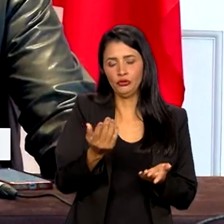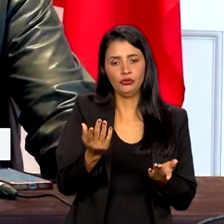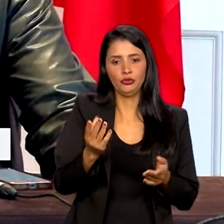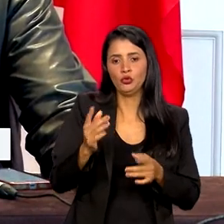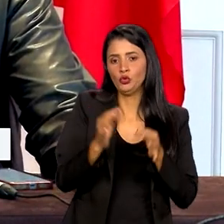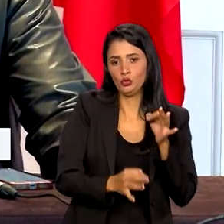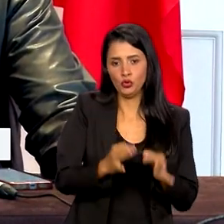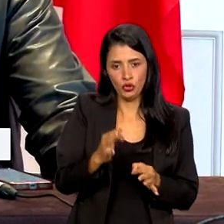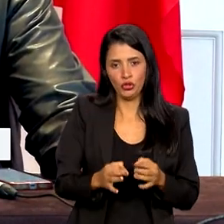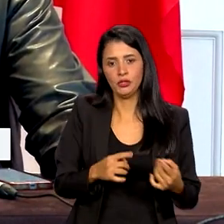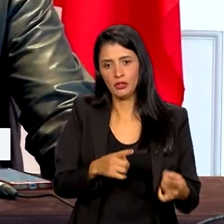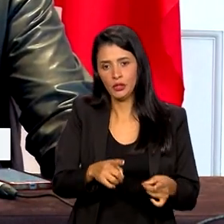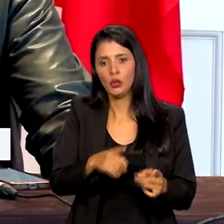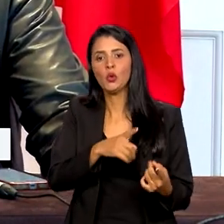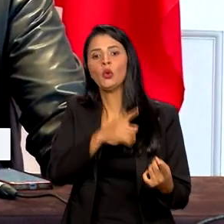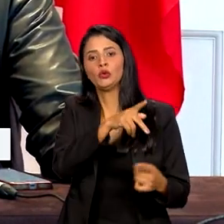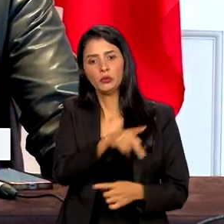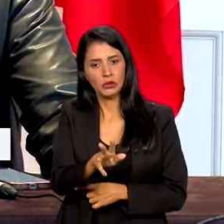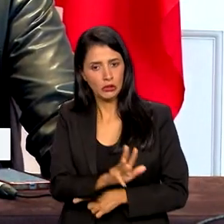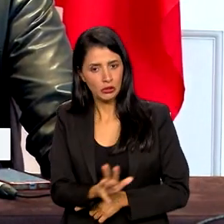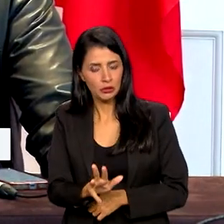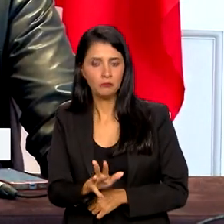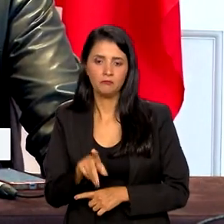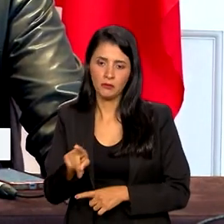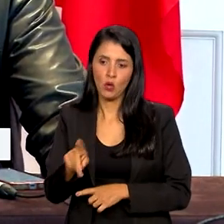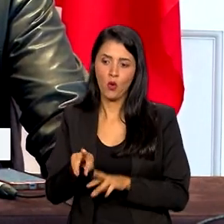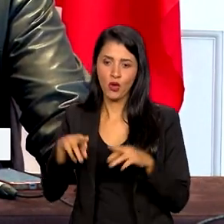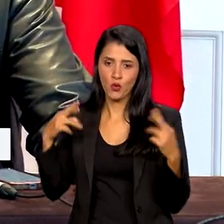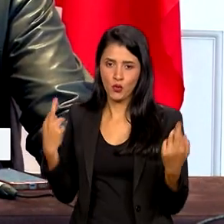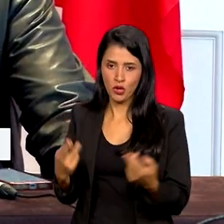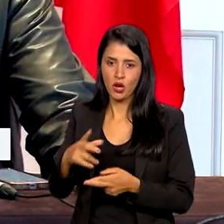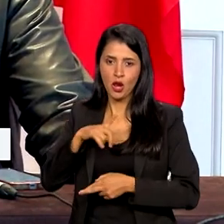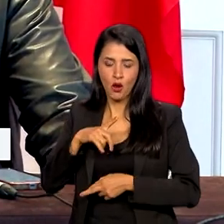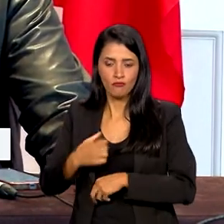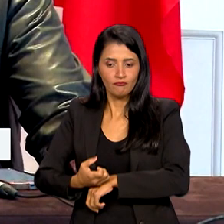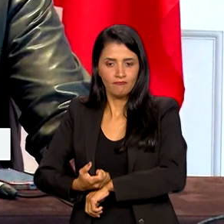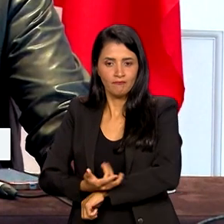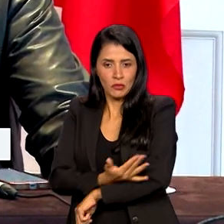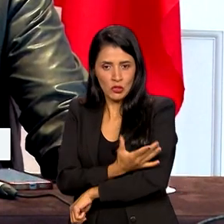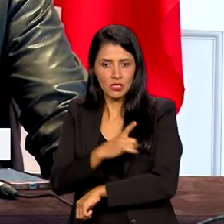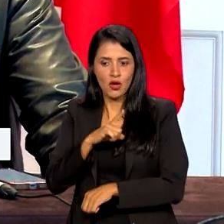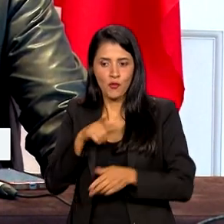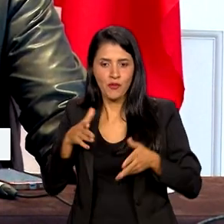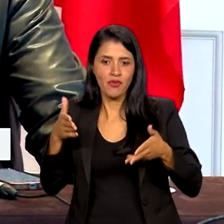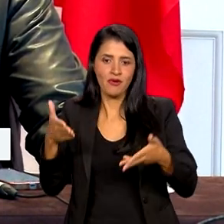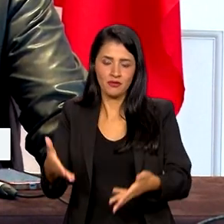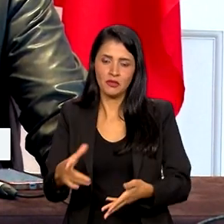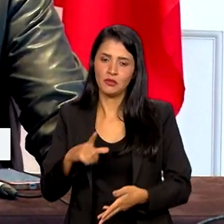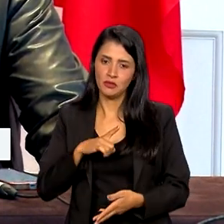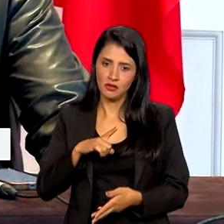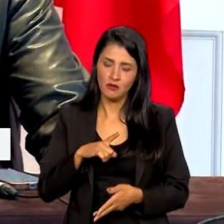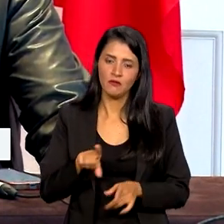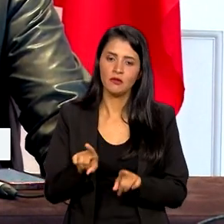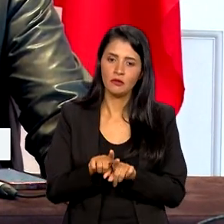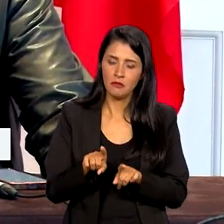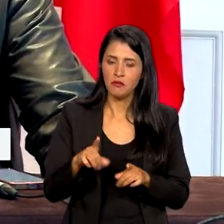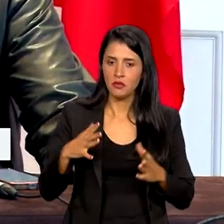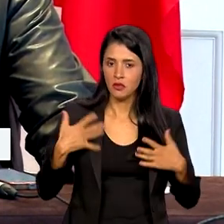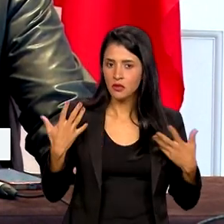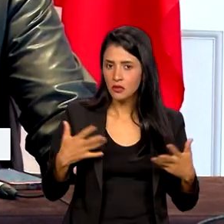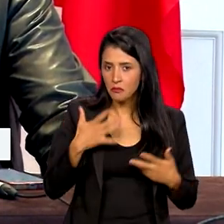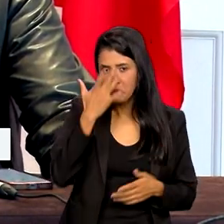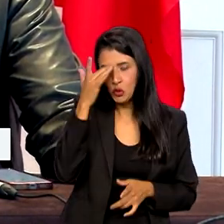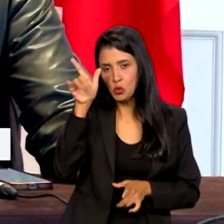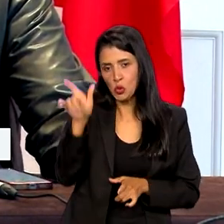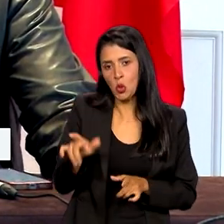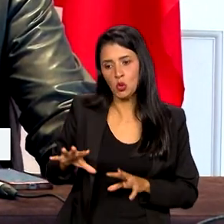reunião carregada de muita emoção, de muita participação e de muita alegria das